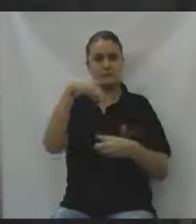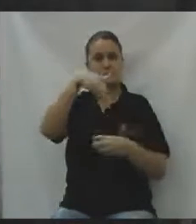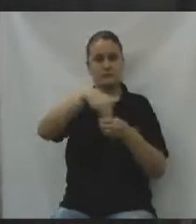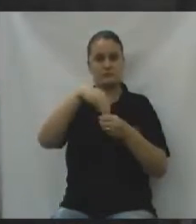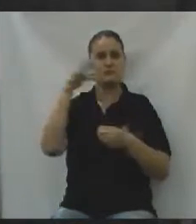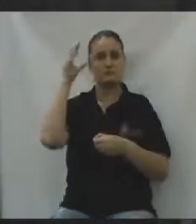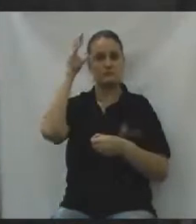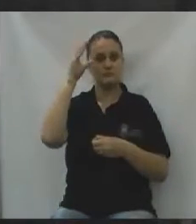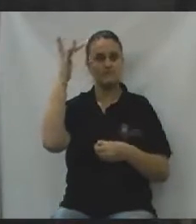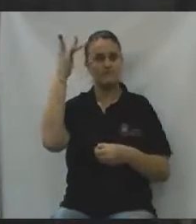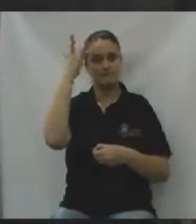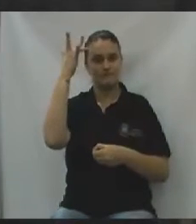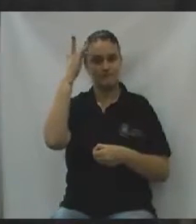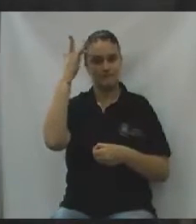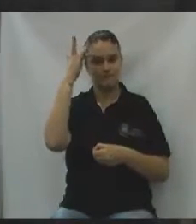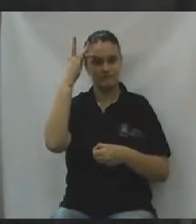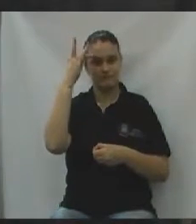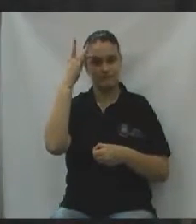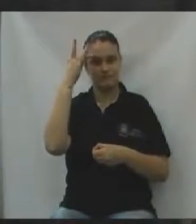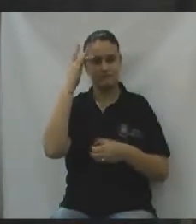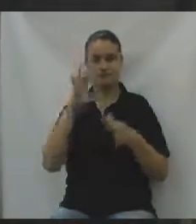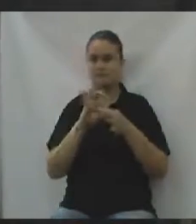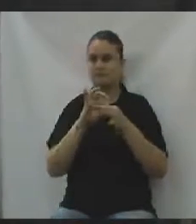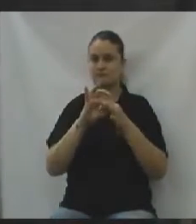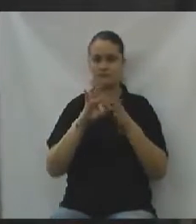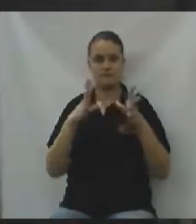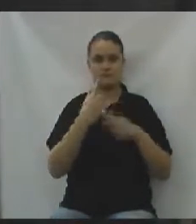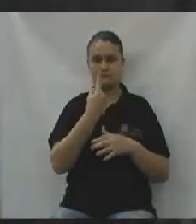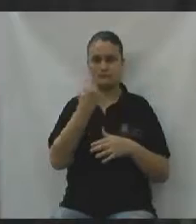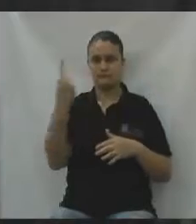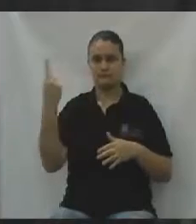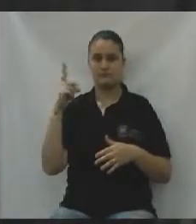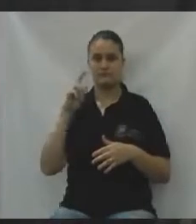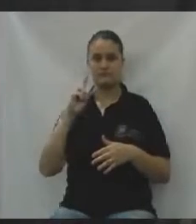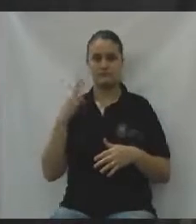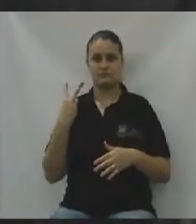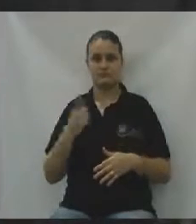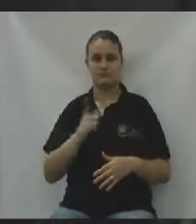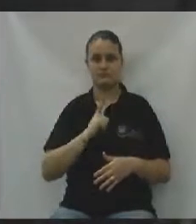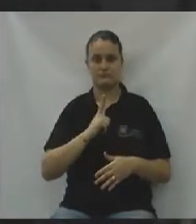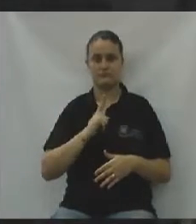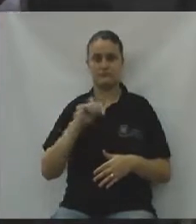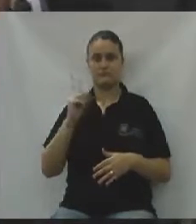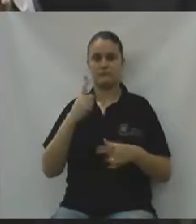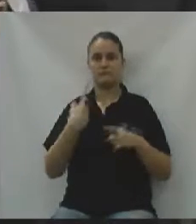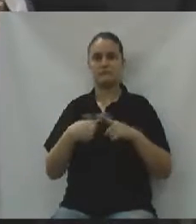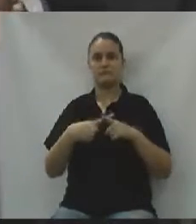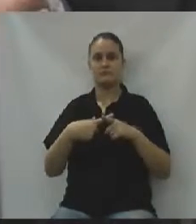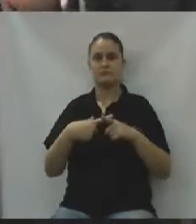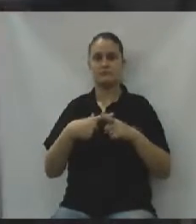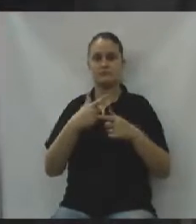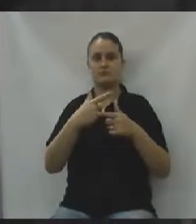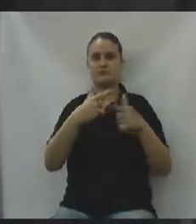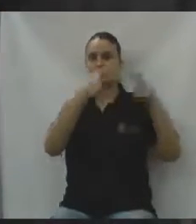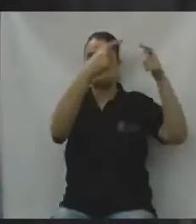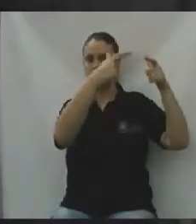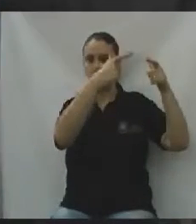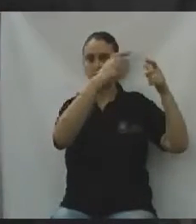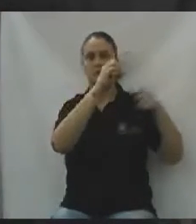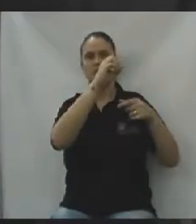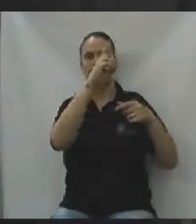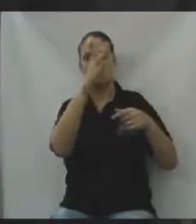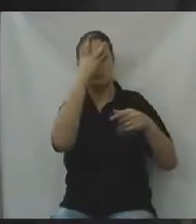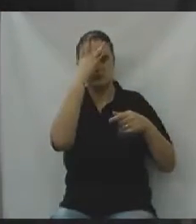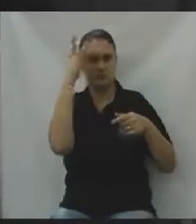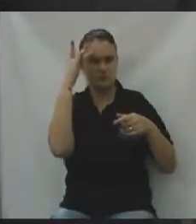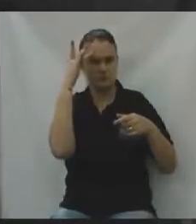voto consciente ao que e à autonomia que esse Poder Legislativo representa. Não é porque algum órgão ou os